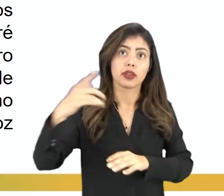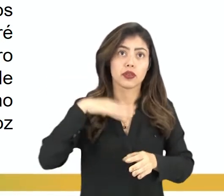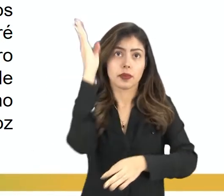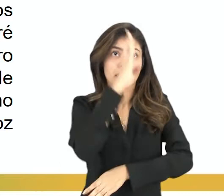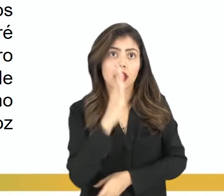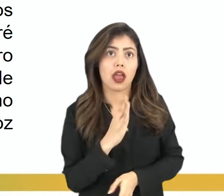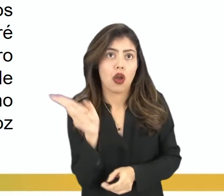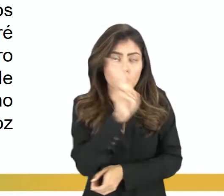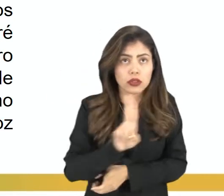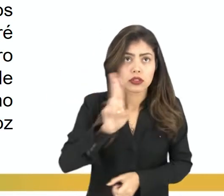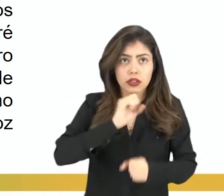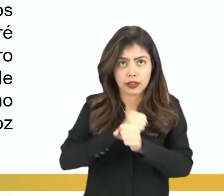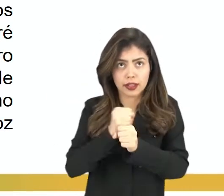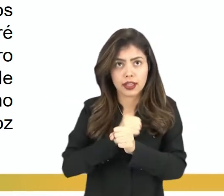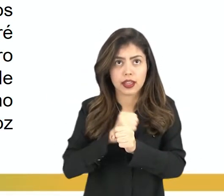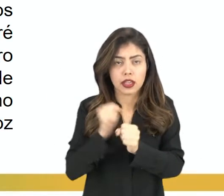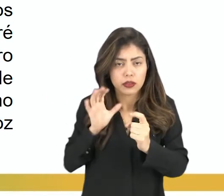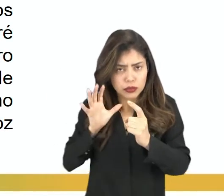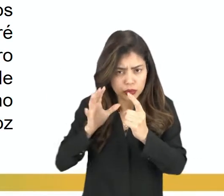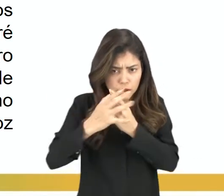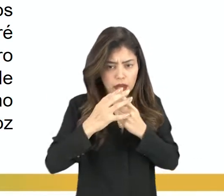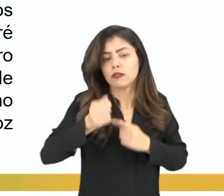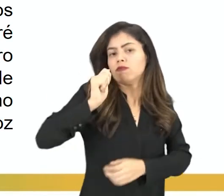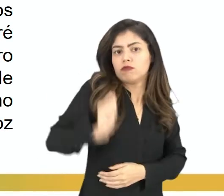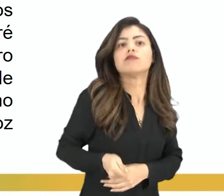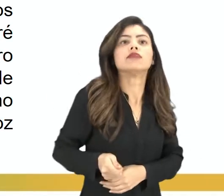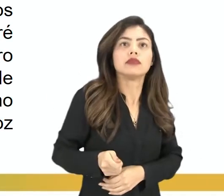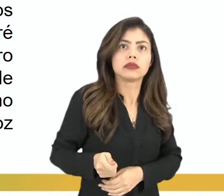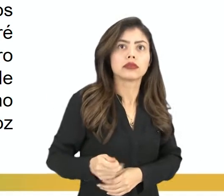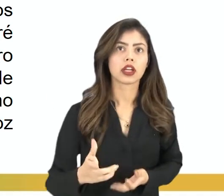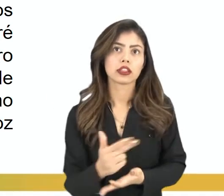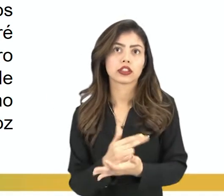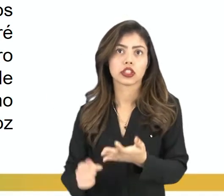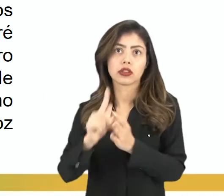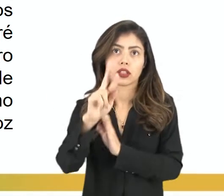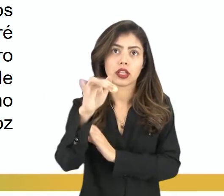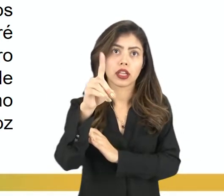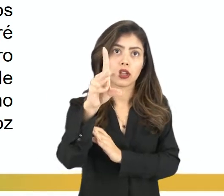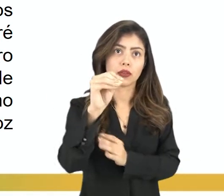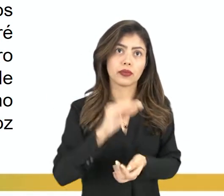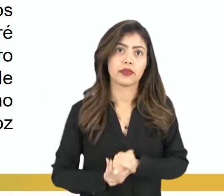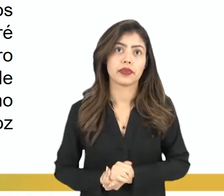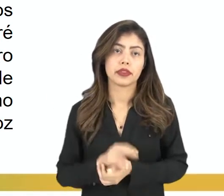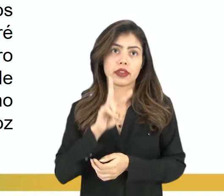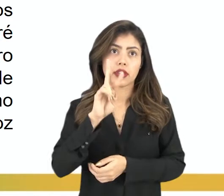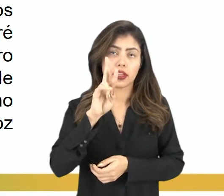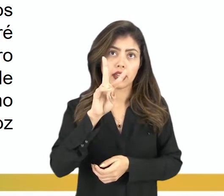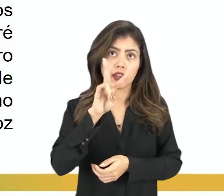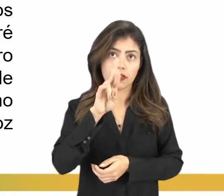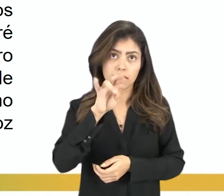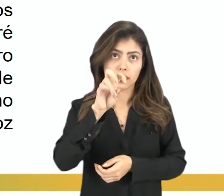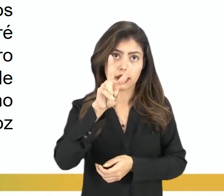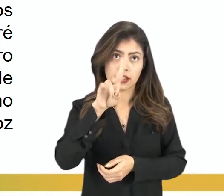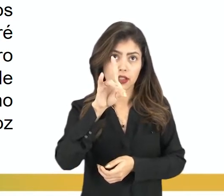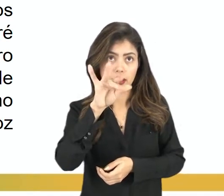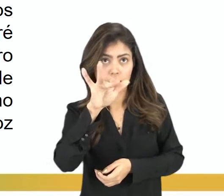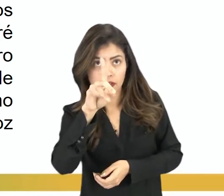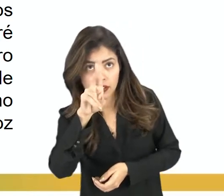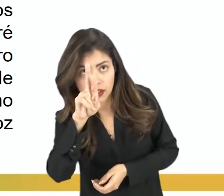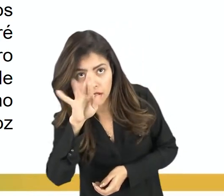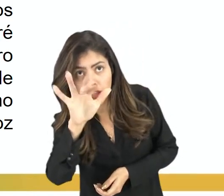revolucionária. Enquanto o Brasil vivia os anos sombrios da ditadura, artistas como Geraldo Vandré